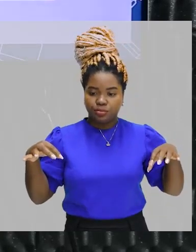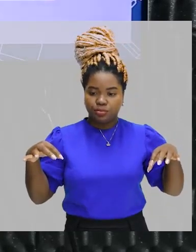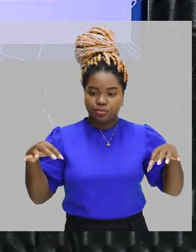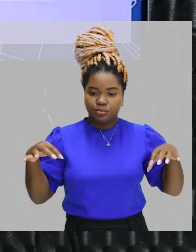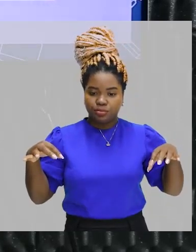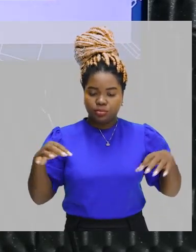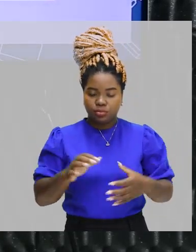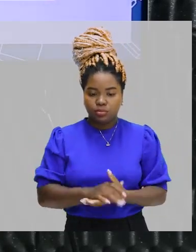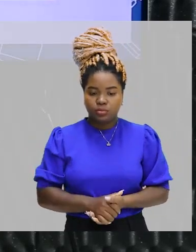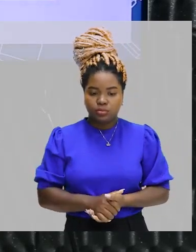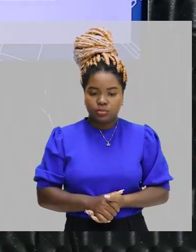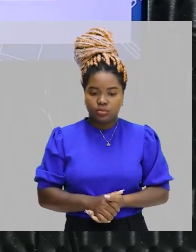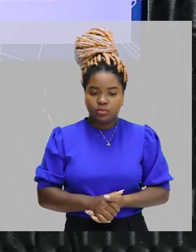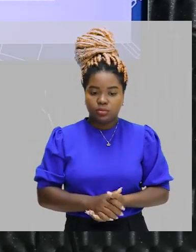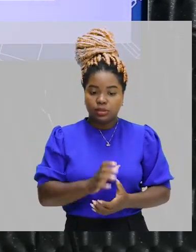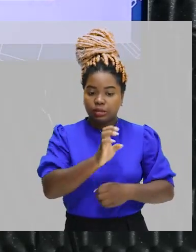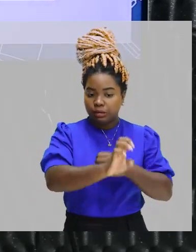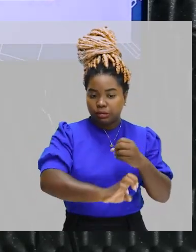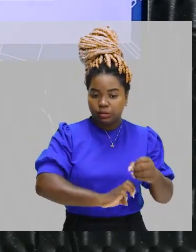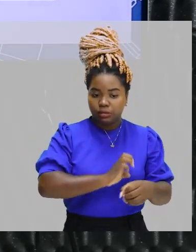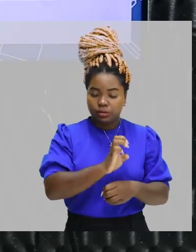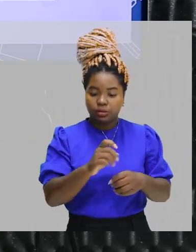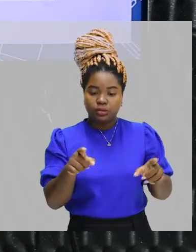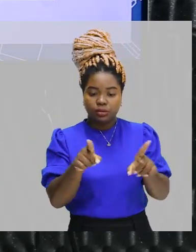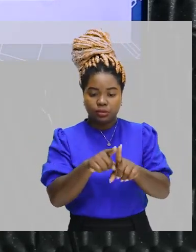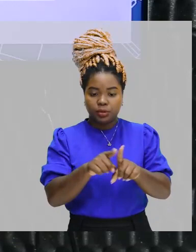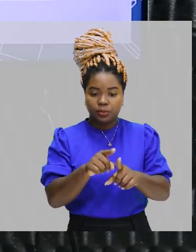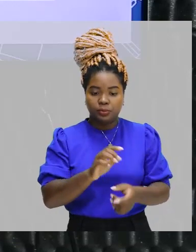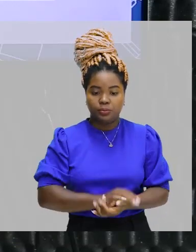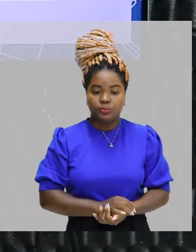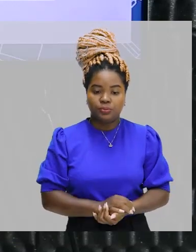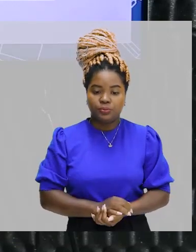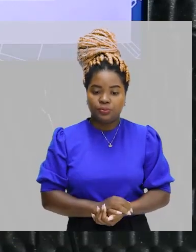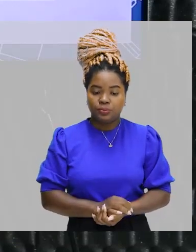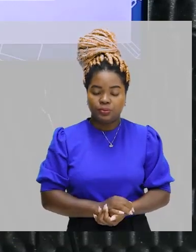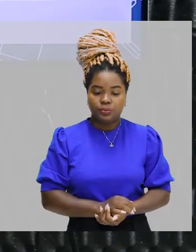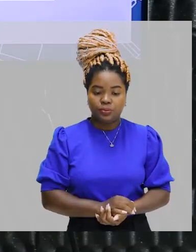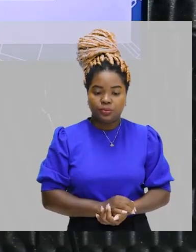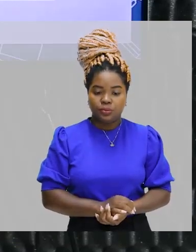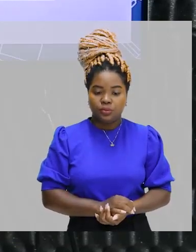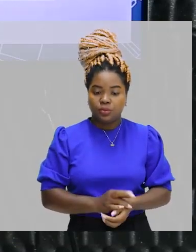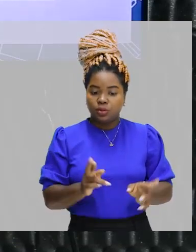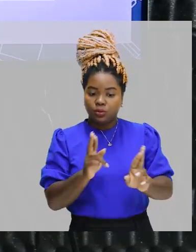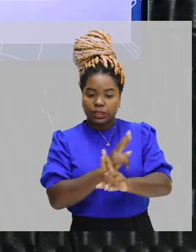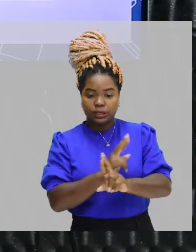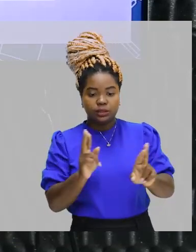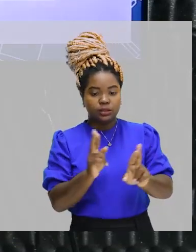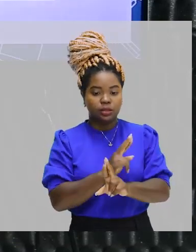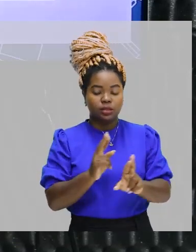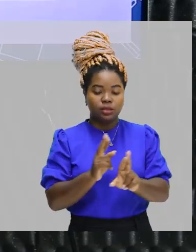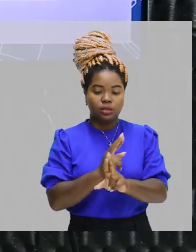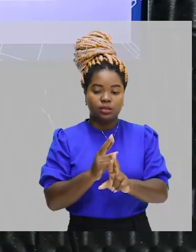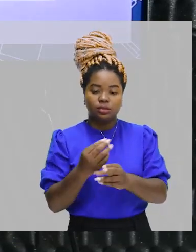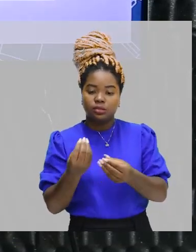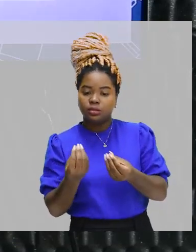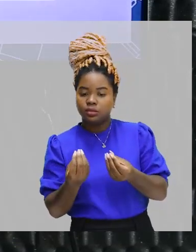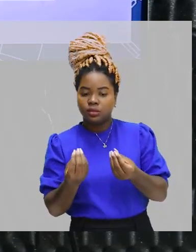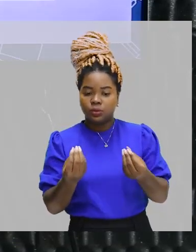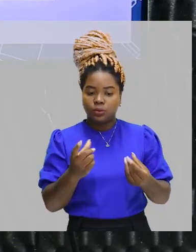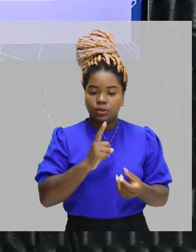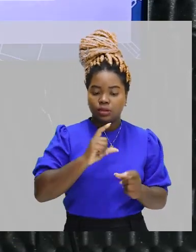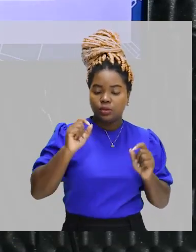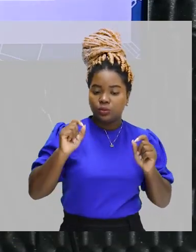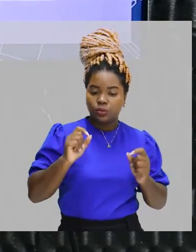seus elementos, e na eletrosfera também, tá certo? Então, esta relação, para que a gente tenha